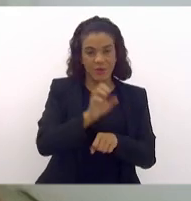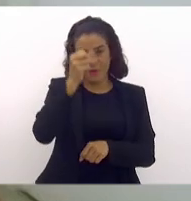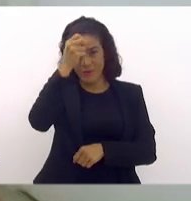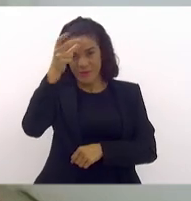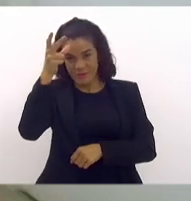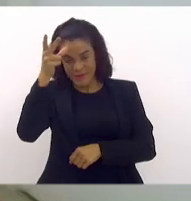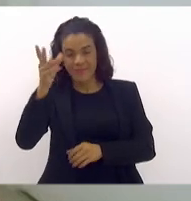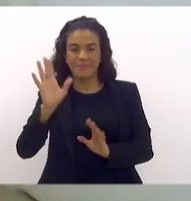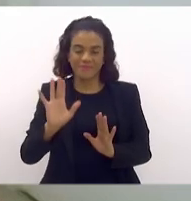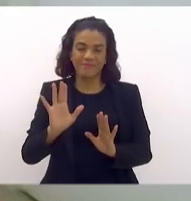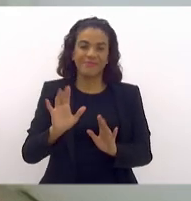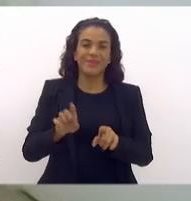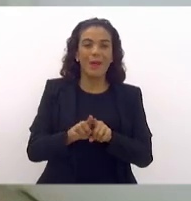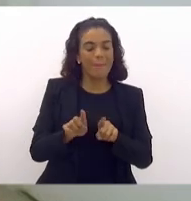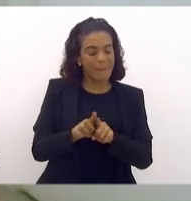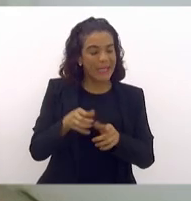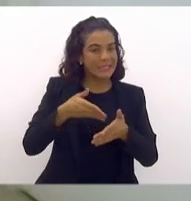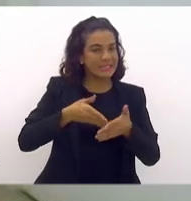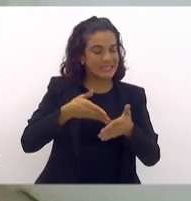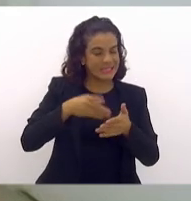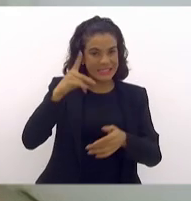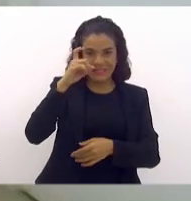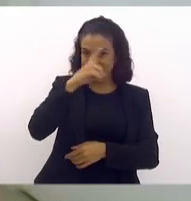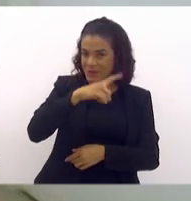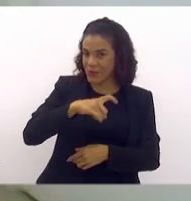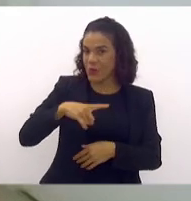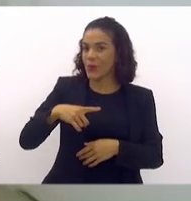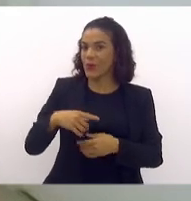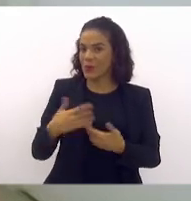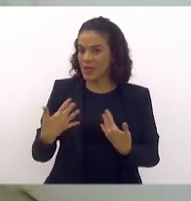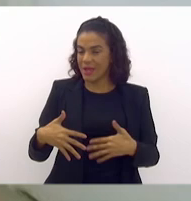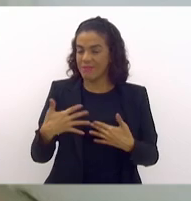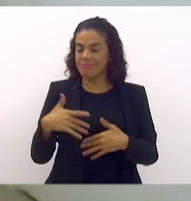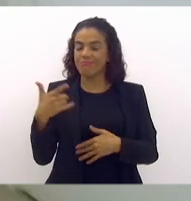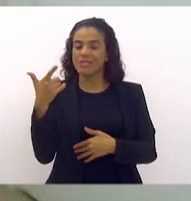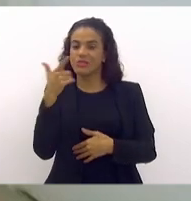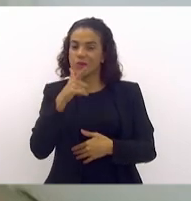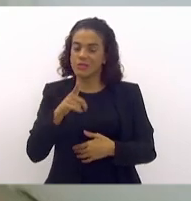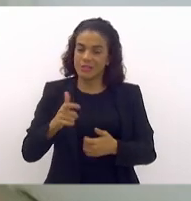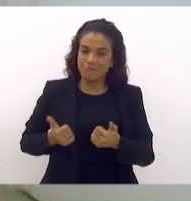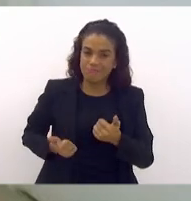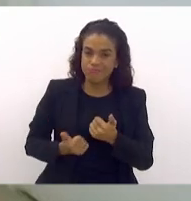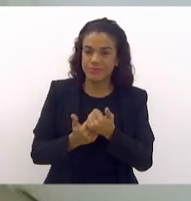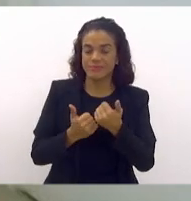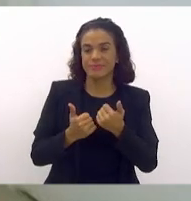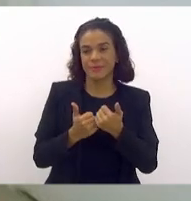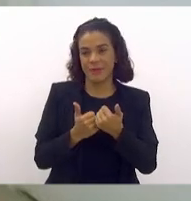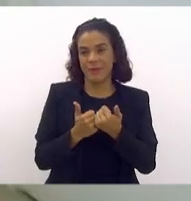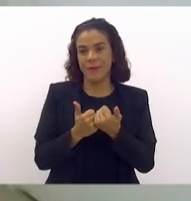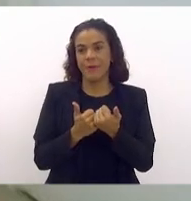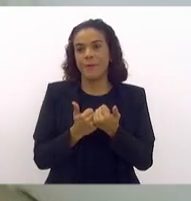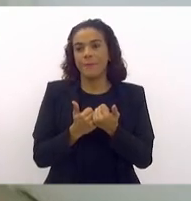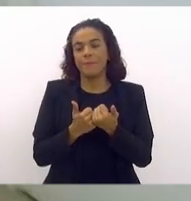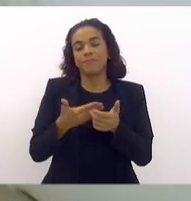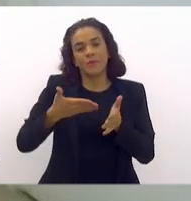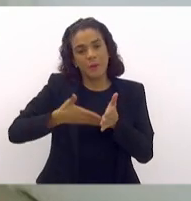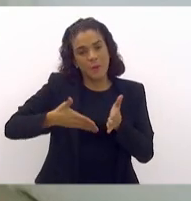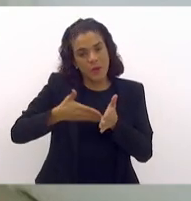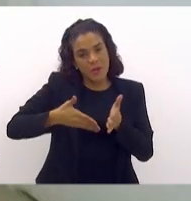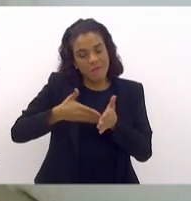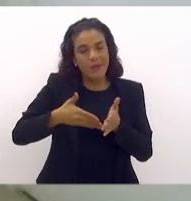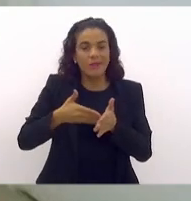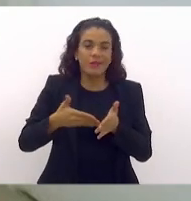municipal. E isso também dificulta muito para que a gente consiga cooperar com cada uma dessas unidades por limitações mesmo